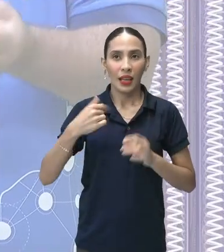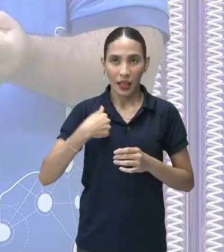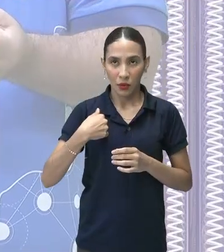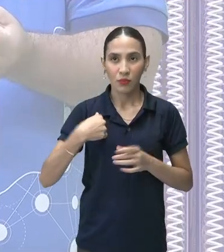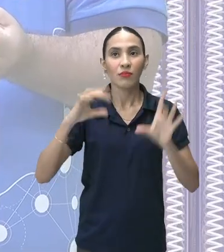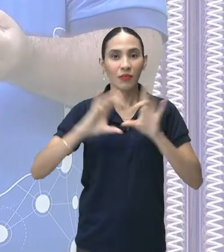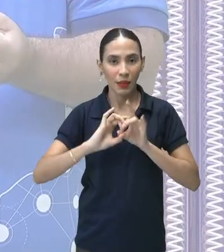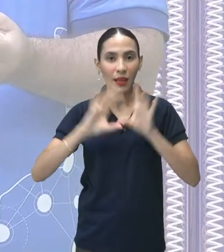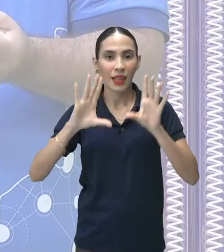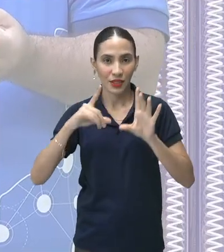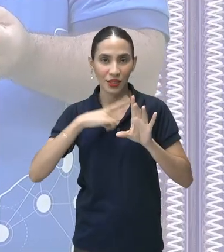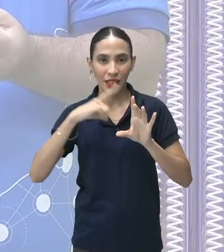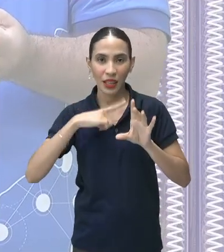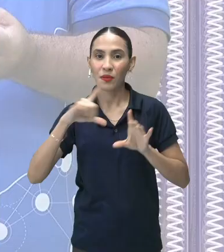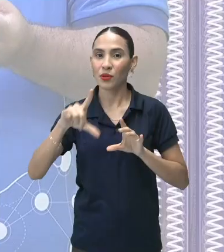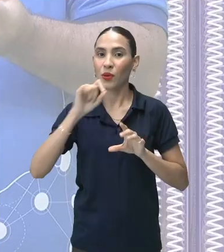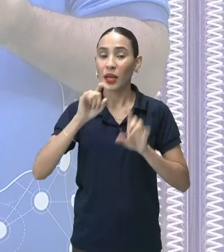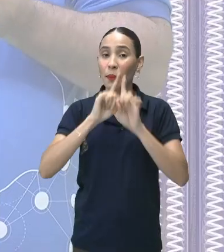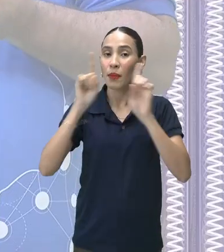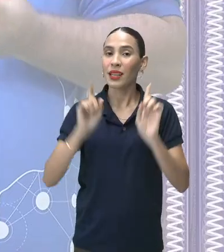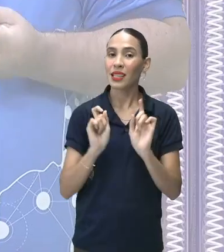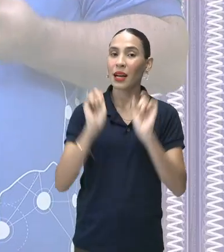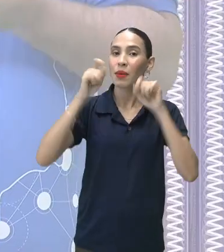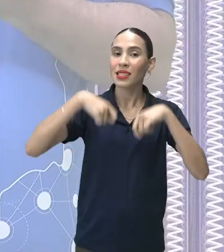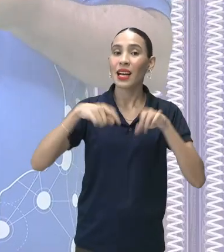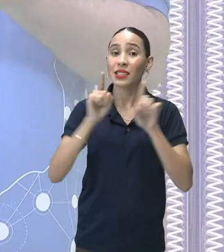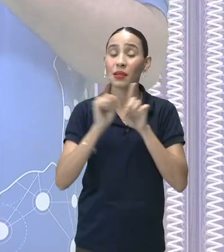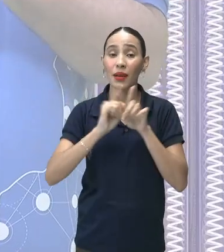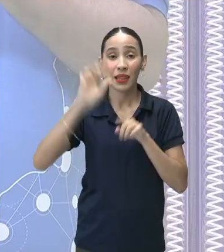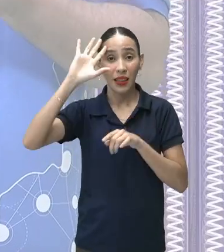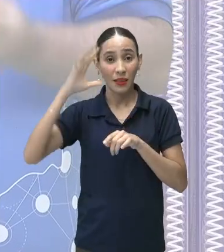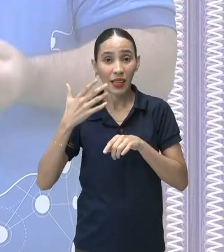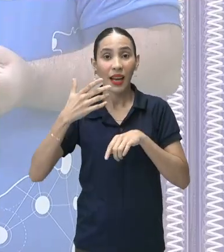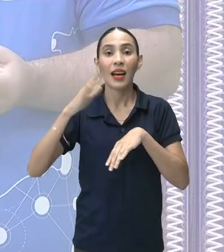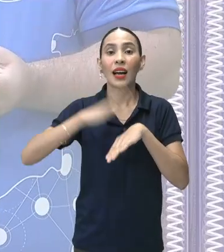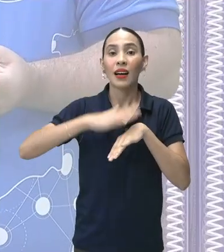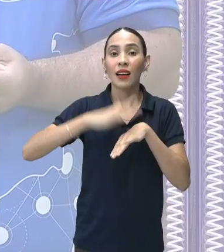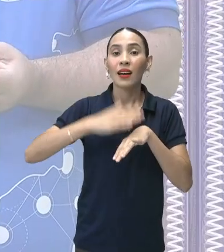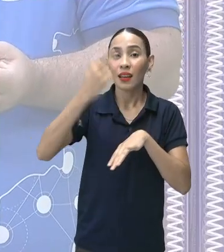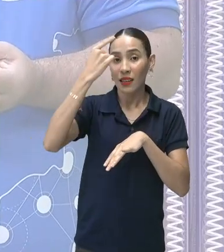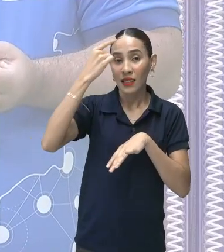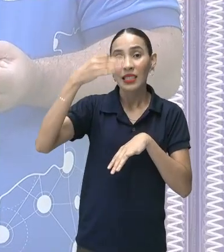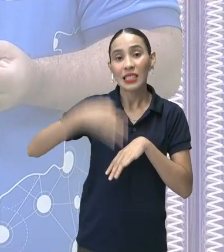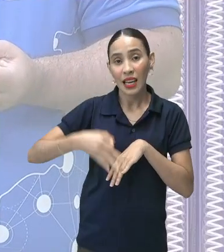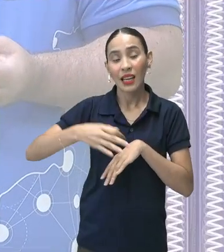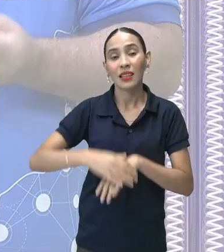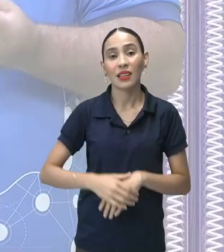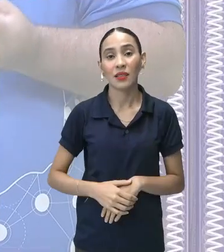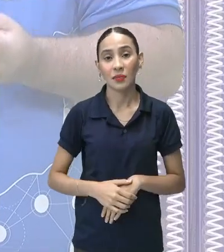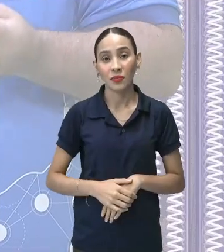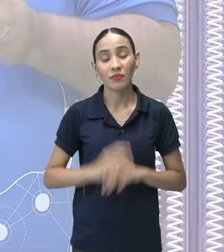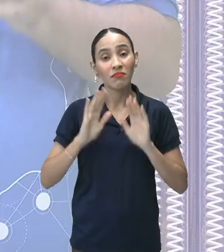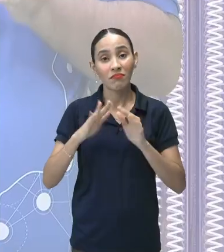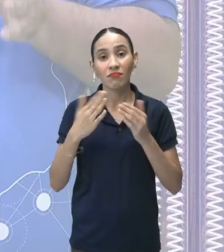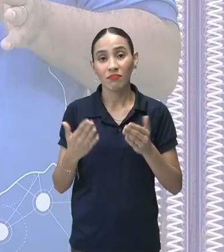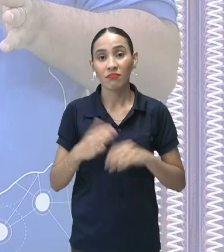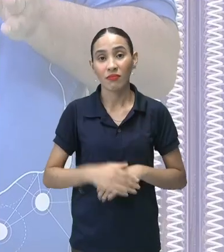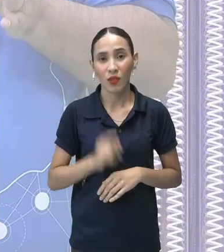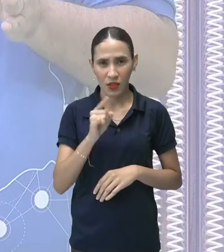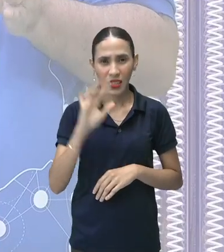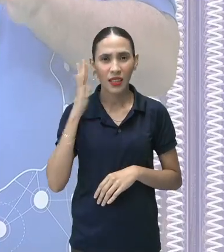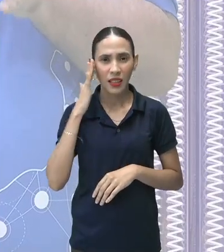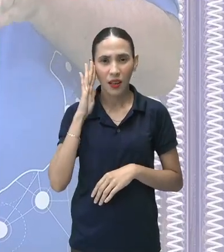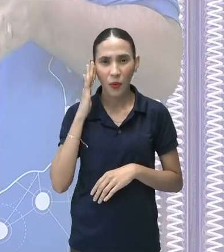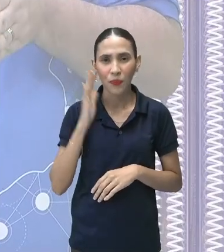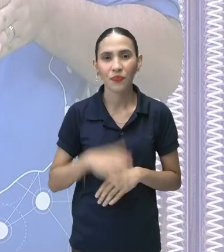de escolher, é a capacidade de tomar decisões conscientes. Então, entendeu?